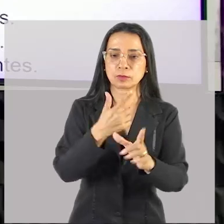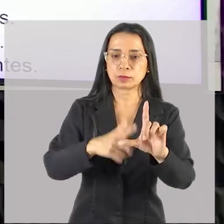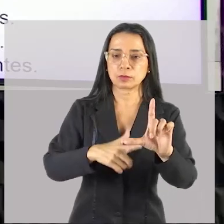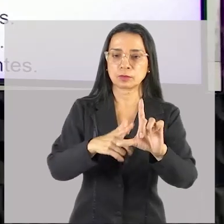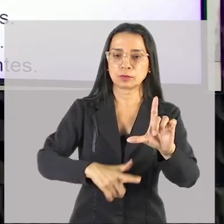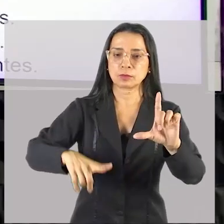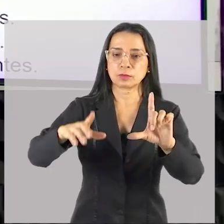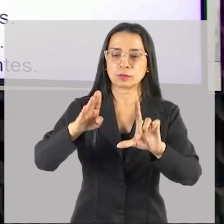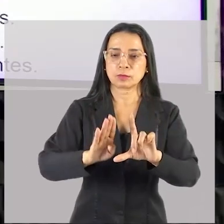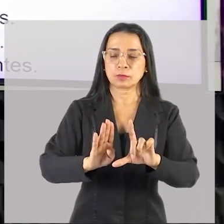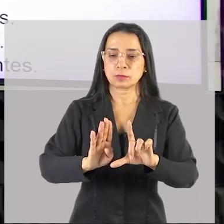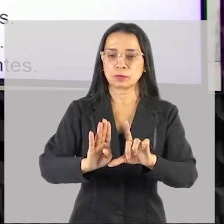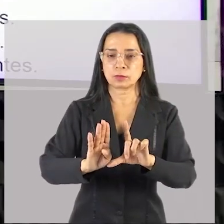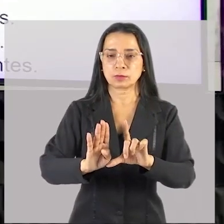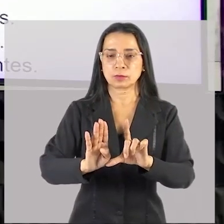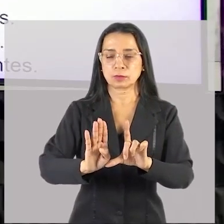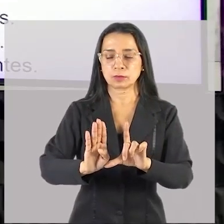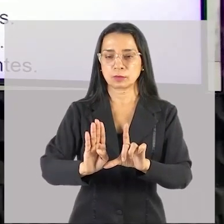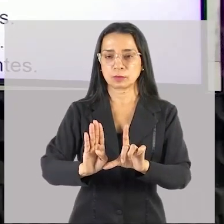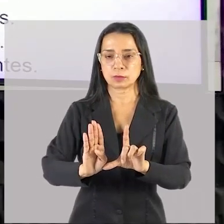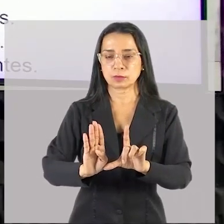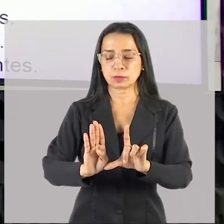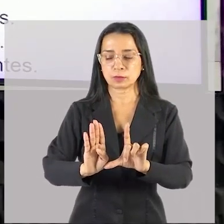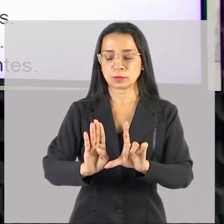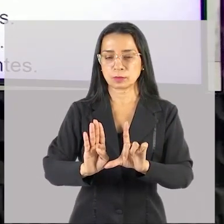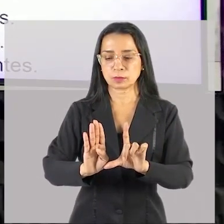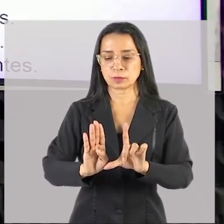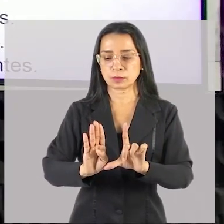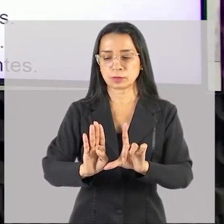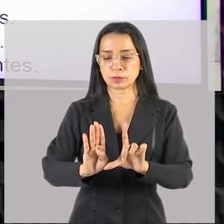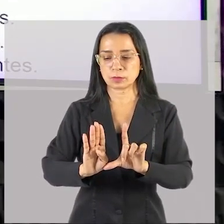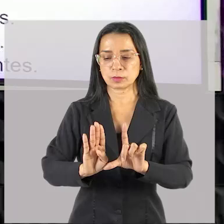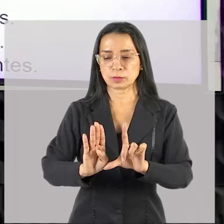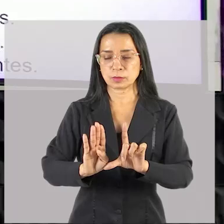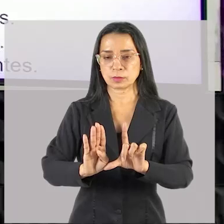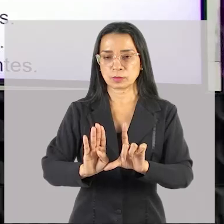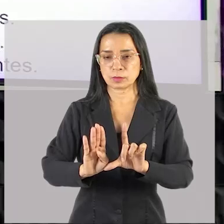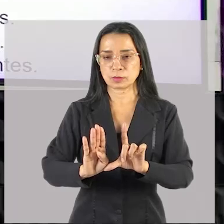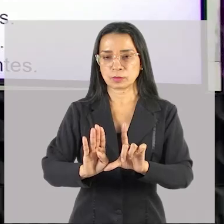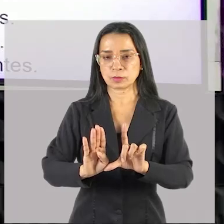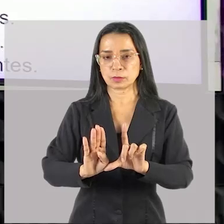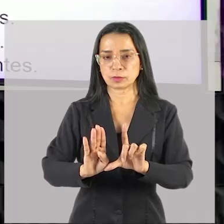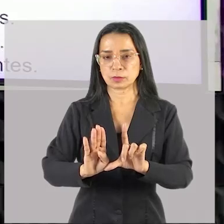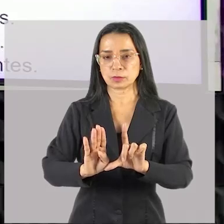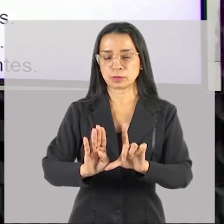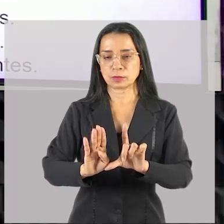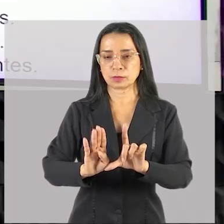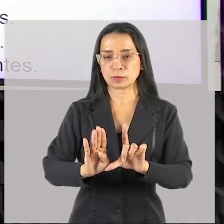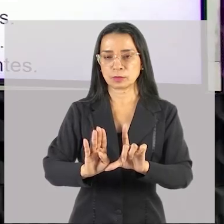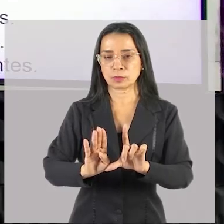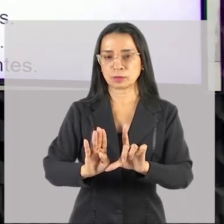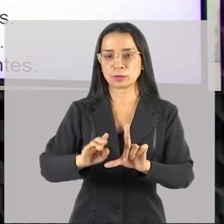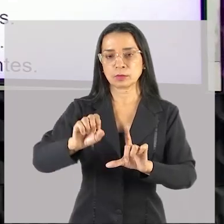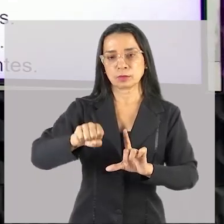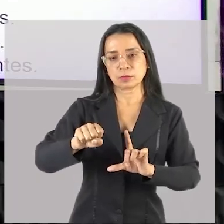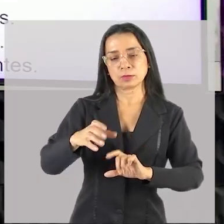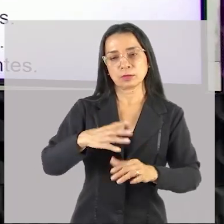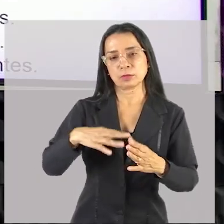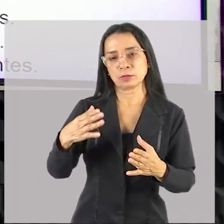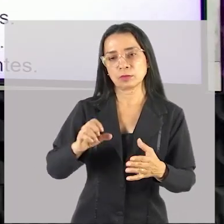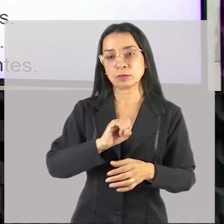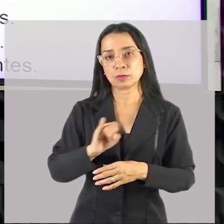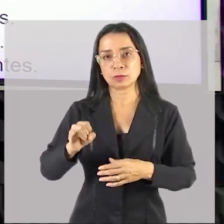o texto de Aristóteles, o legislador deve agir conforme o quê? Conforme a moral e a vida privada? Bom,